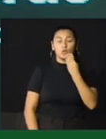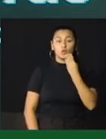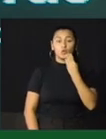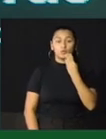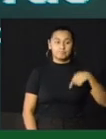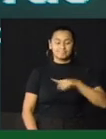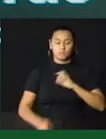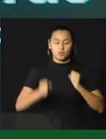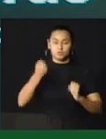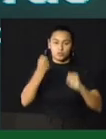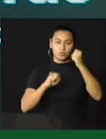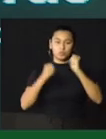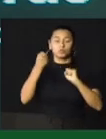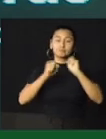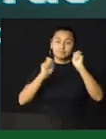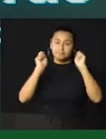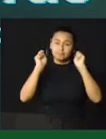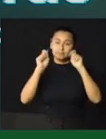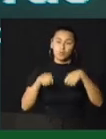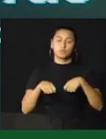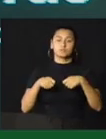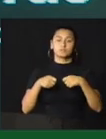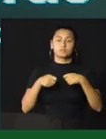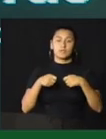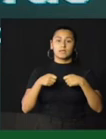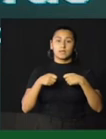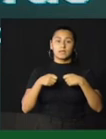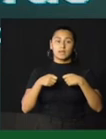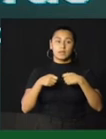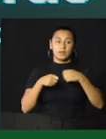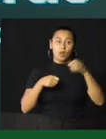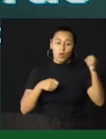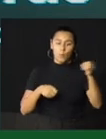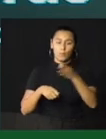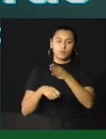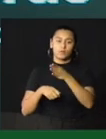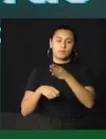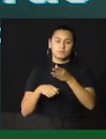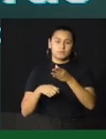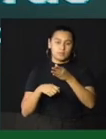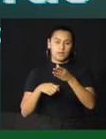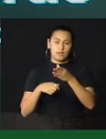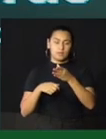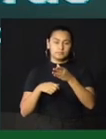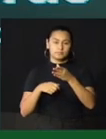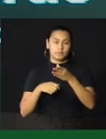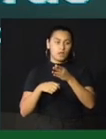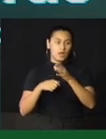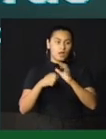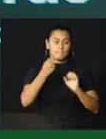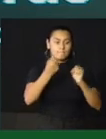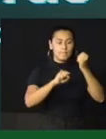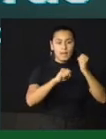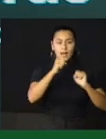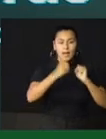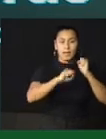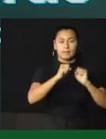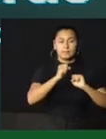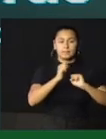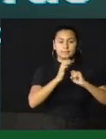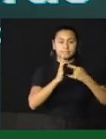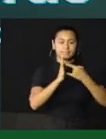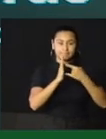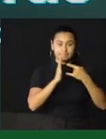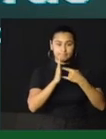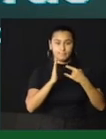nossa indústria possa eh modernizar o seu Parque Fabril máquinas equipamentos já em sintonia com